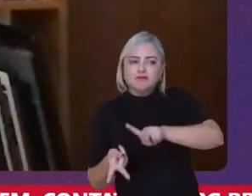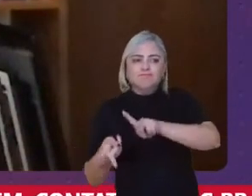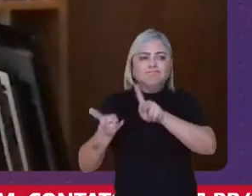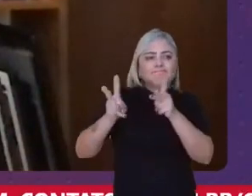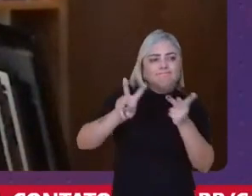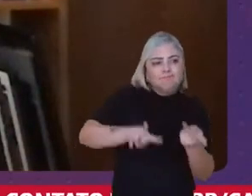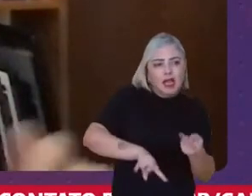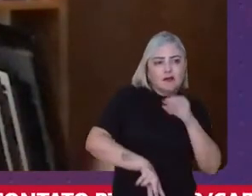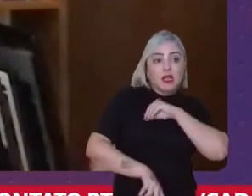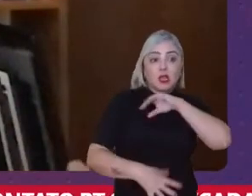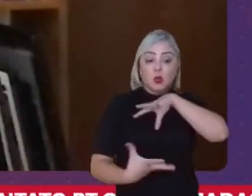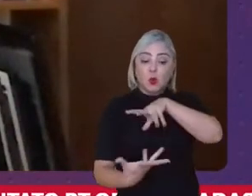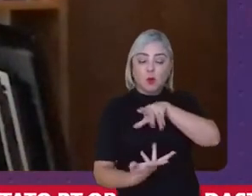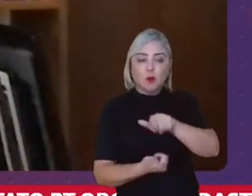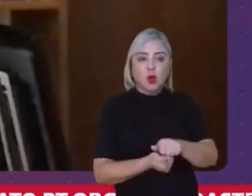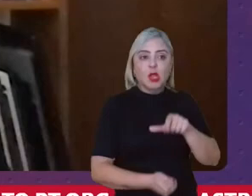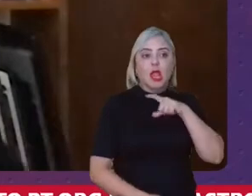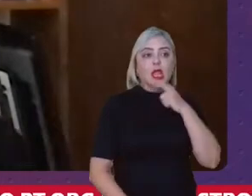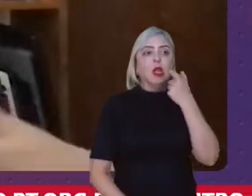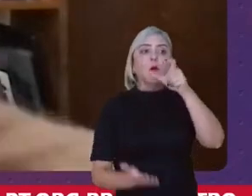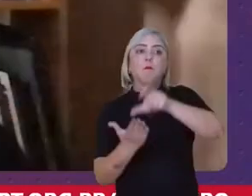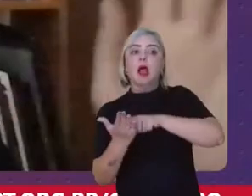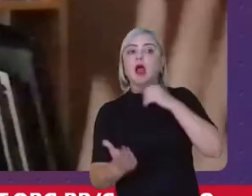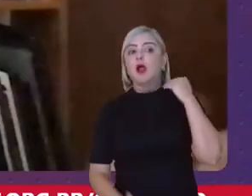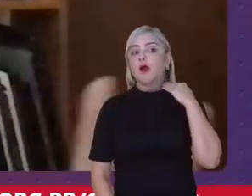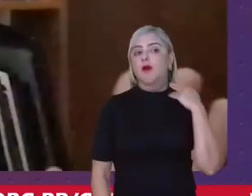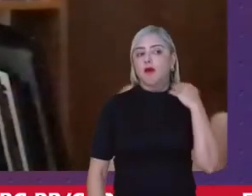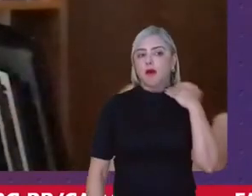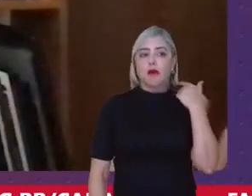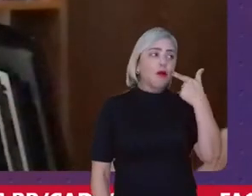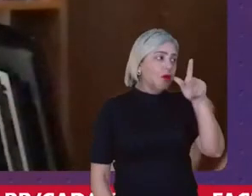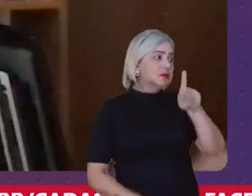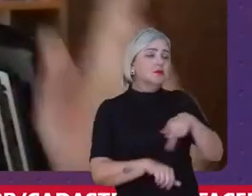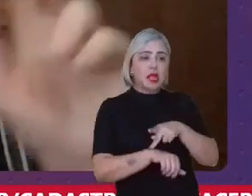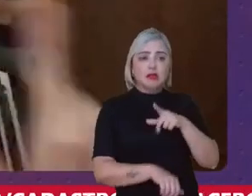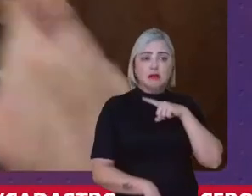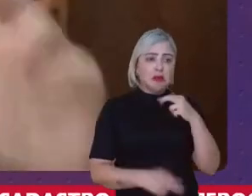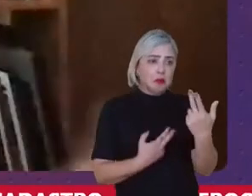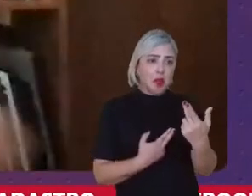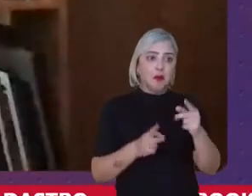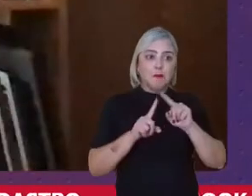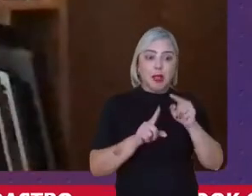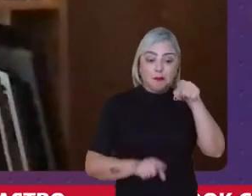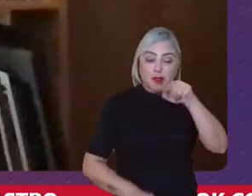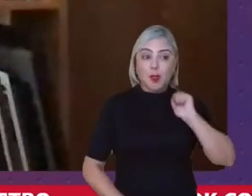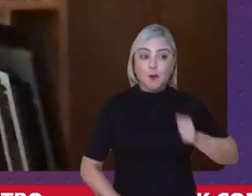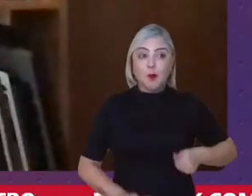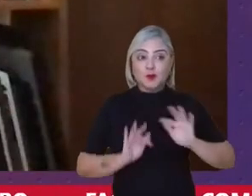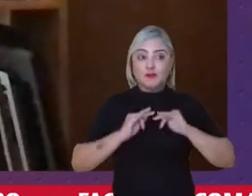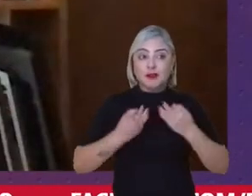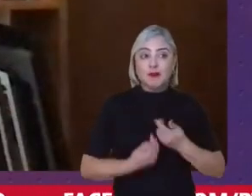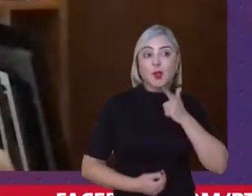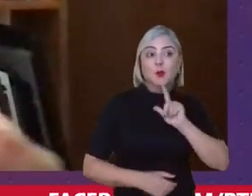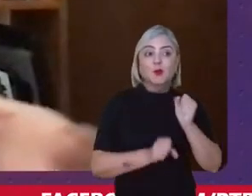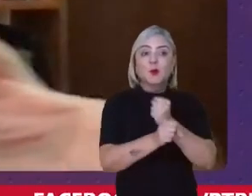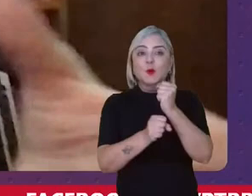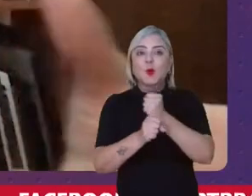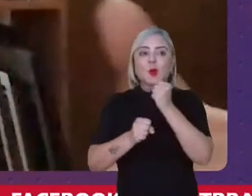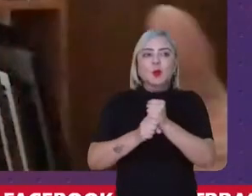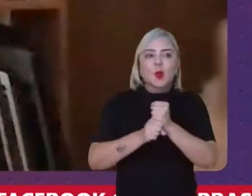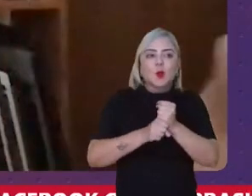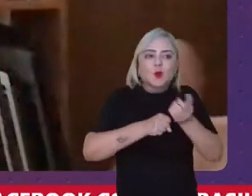mundo. Não é porque tem um cartão bancário, porque isso muitos países têm, mas porque ele conseguiu construir toda